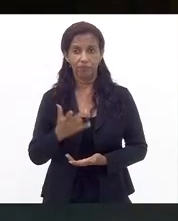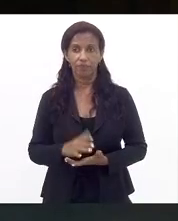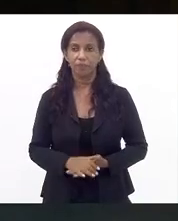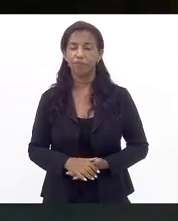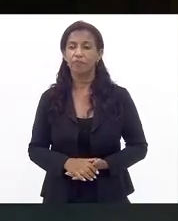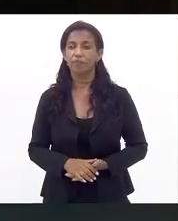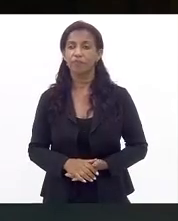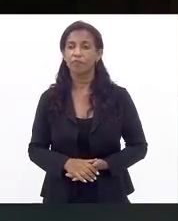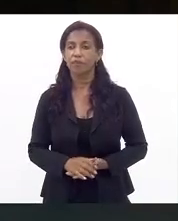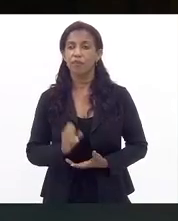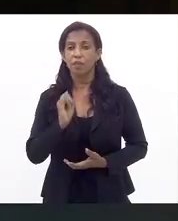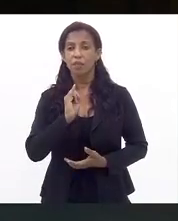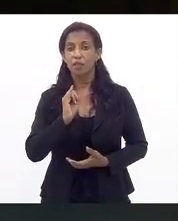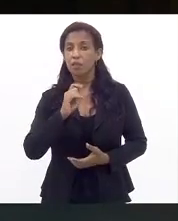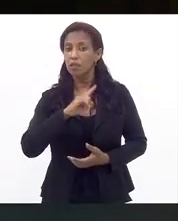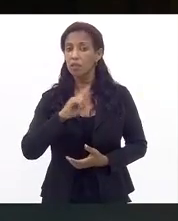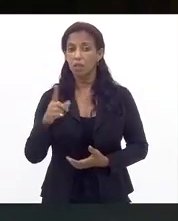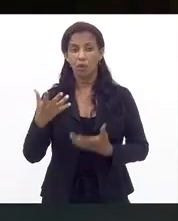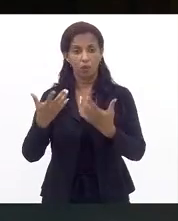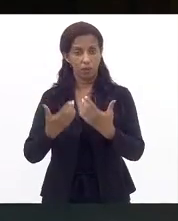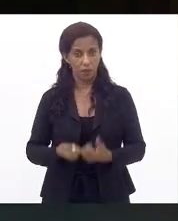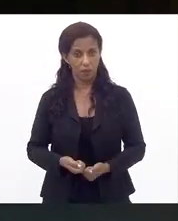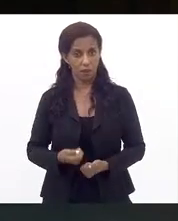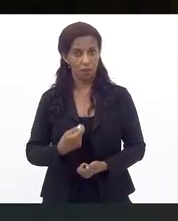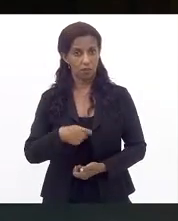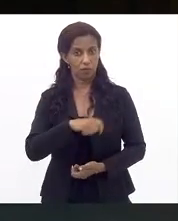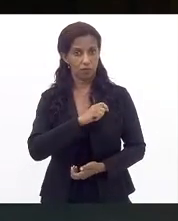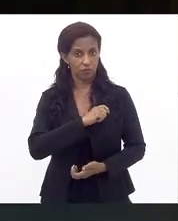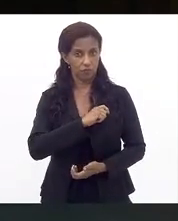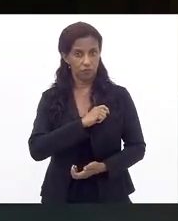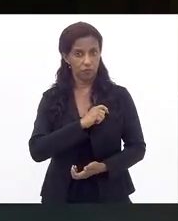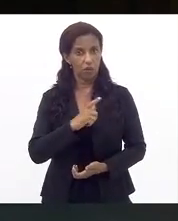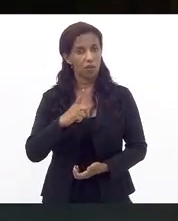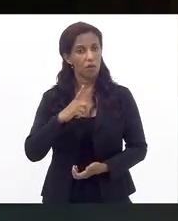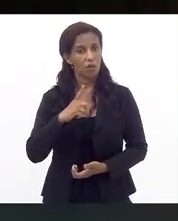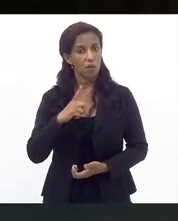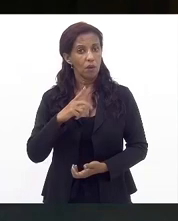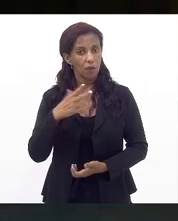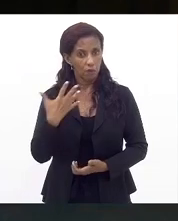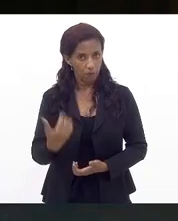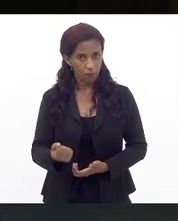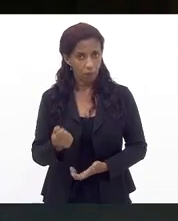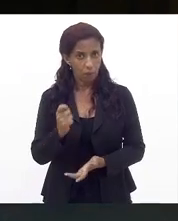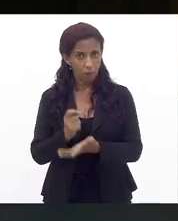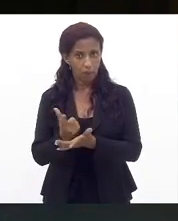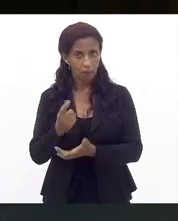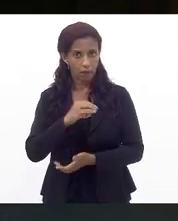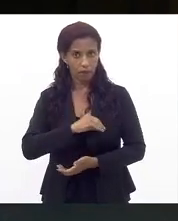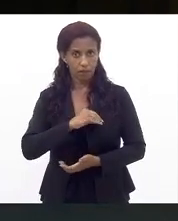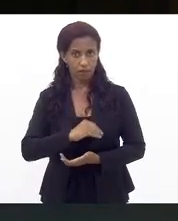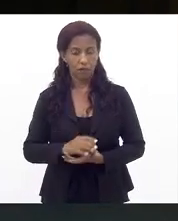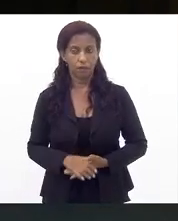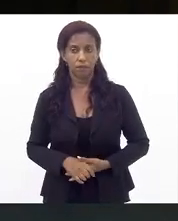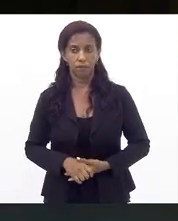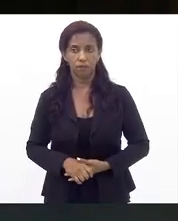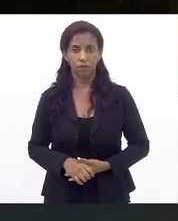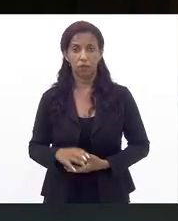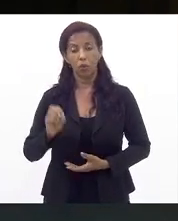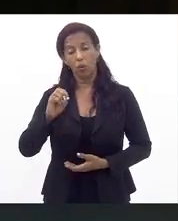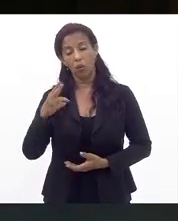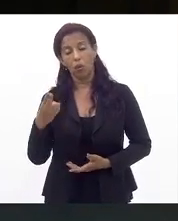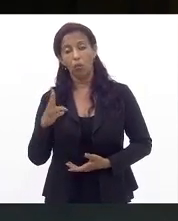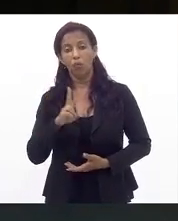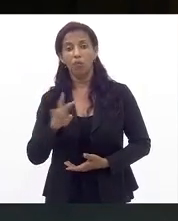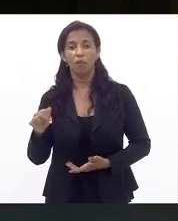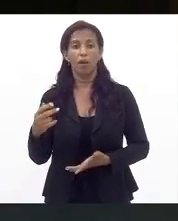Flávio serafini se não aderimos ao regime de recuperação fiscal vamos ter como pagar o salário hoje ou vai